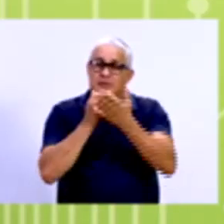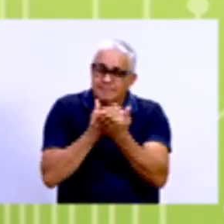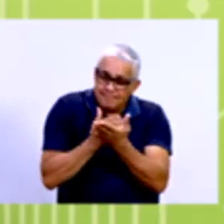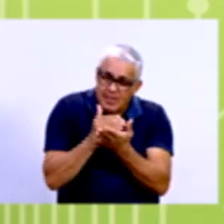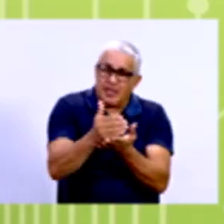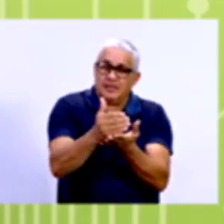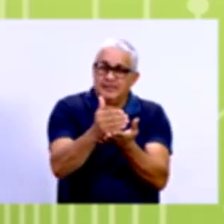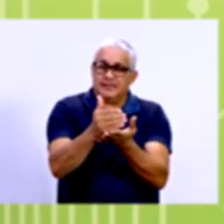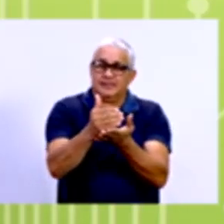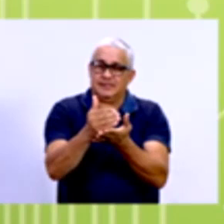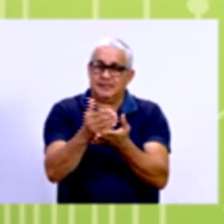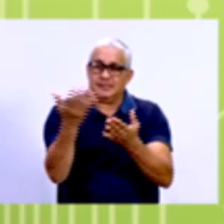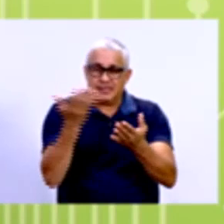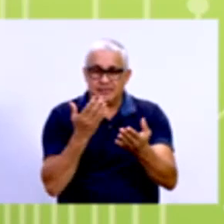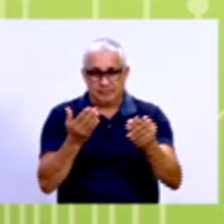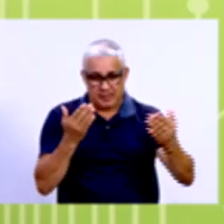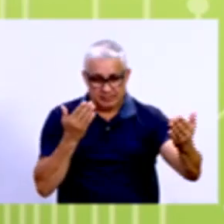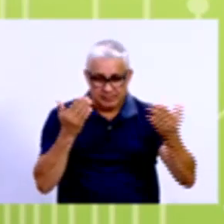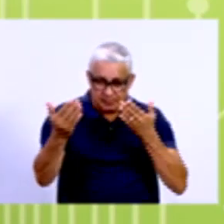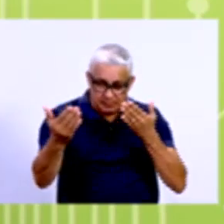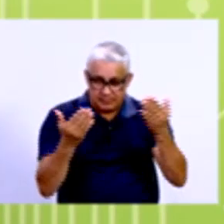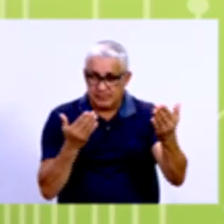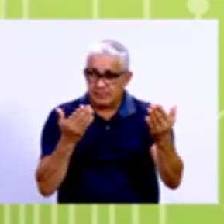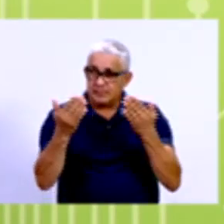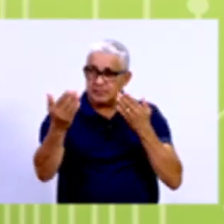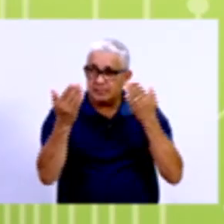você quer analisar alguns dados que não estejam